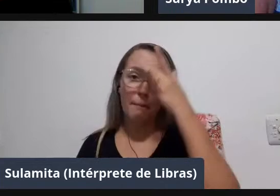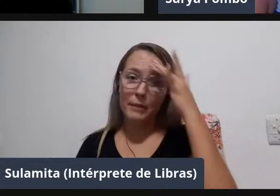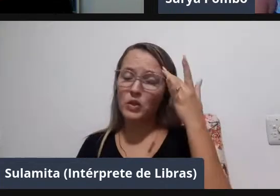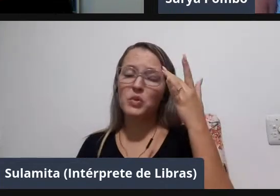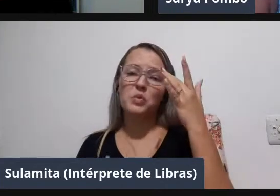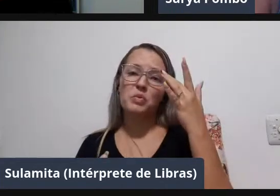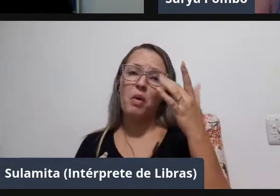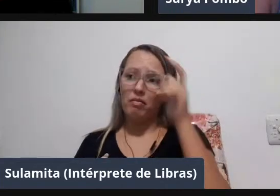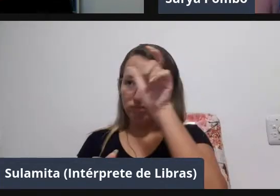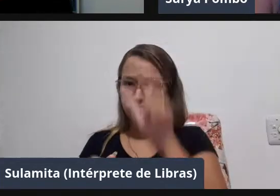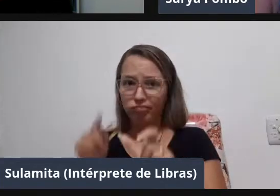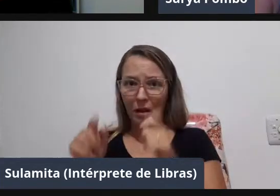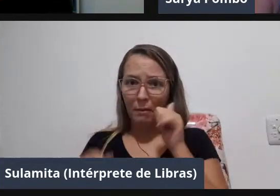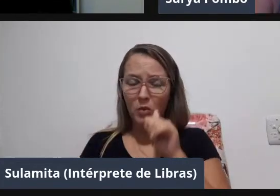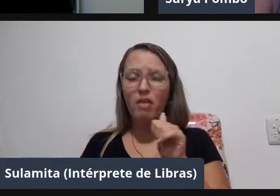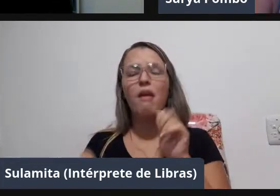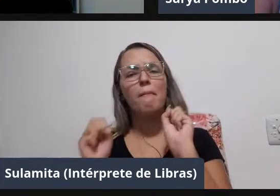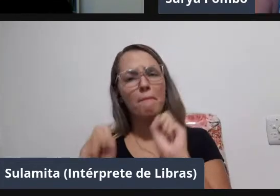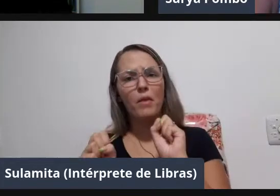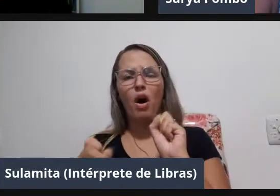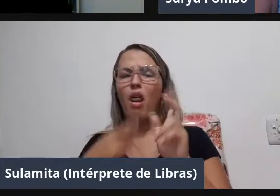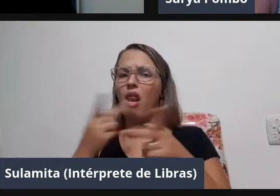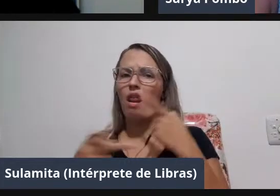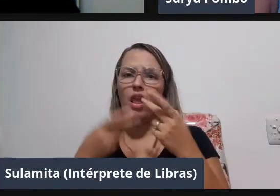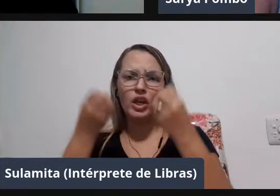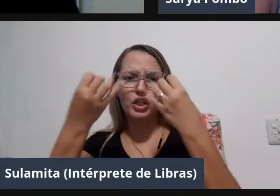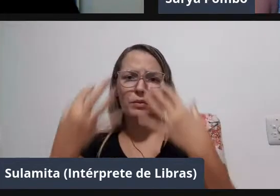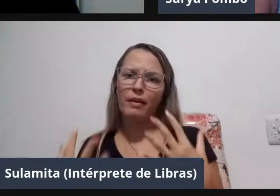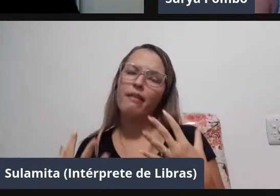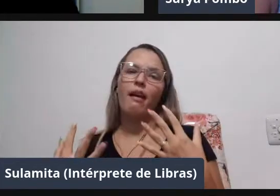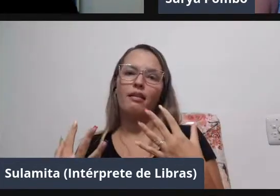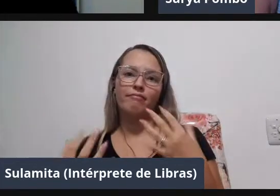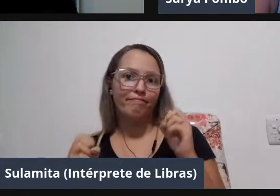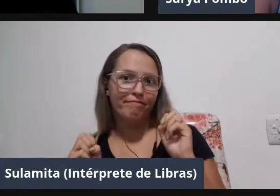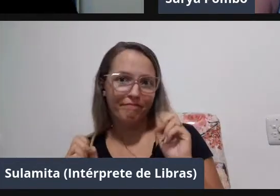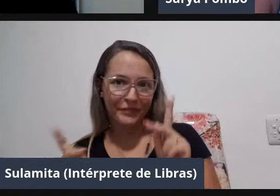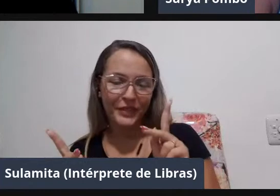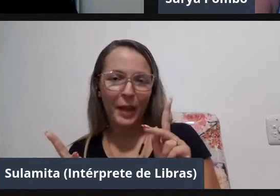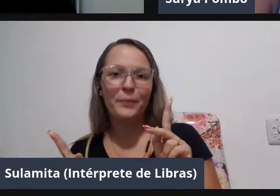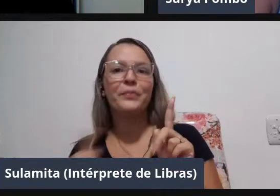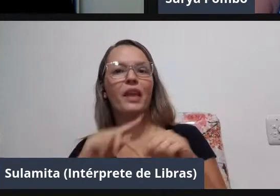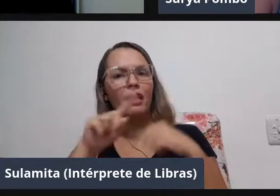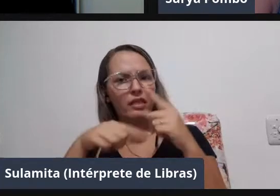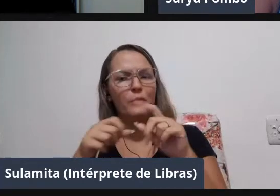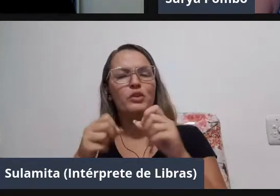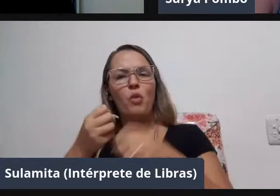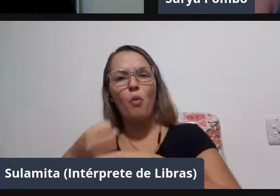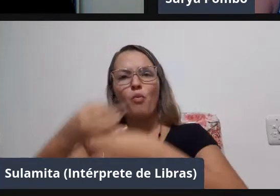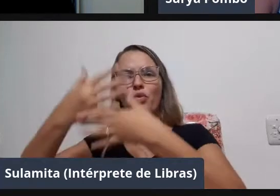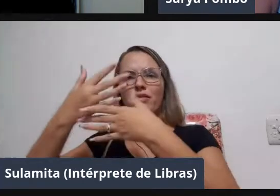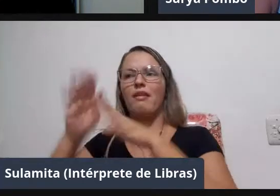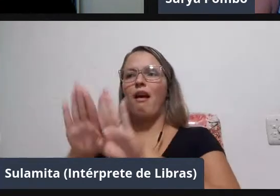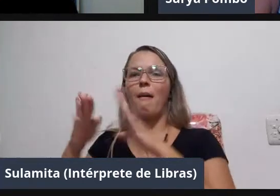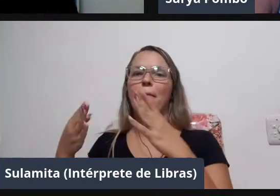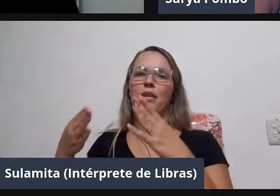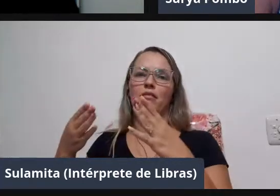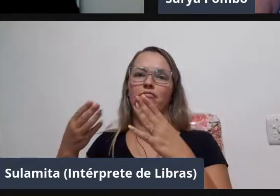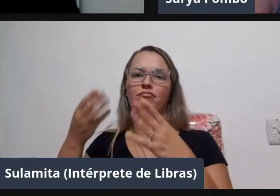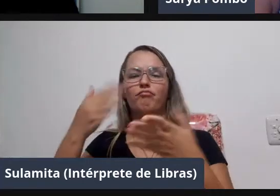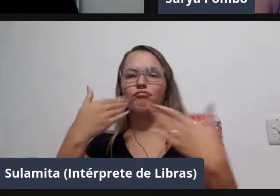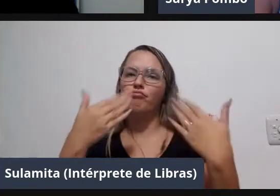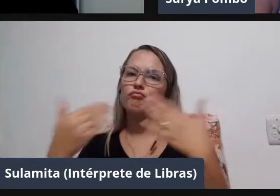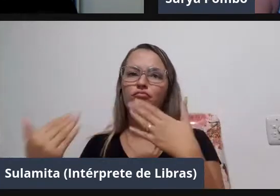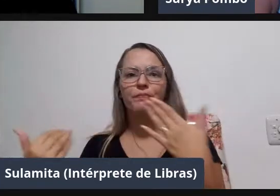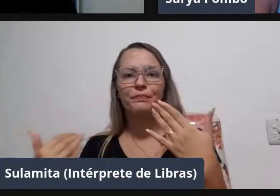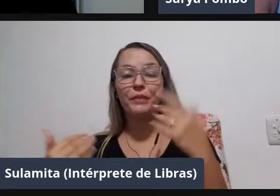de, enfim, com um pouco mais de carinho, de cuidado, e via chat aqui do nosso canal. Tudo bem? Relembrando, né,